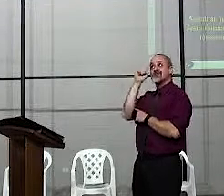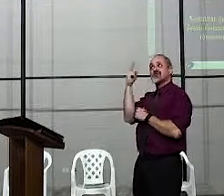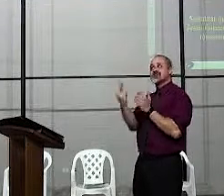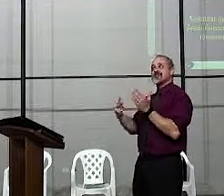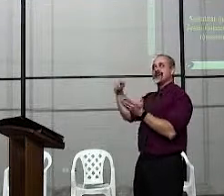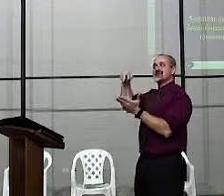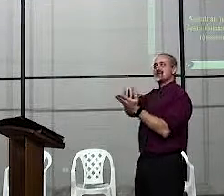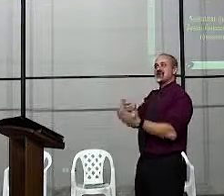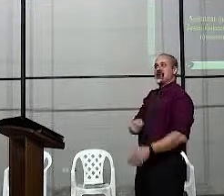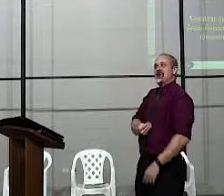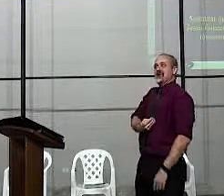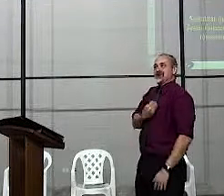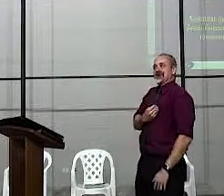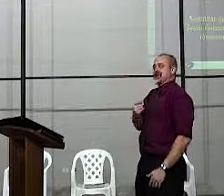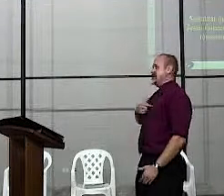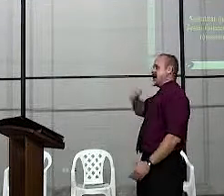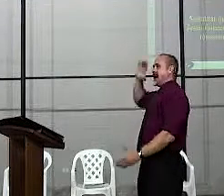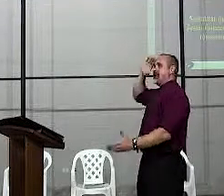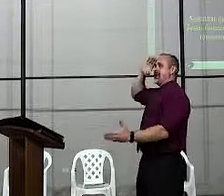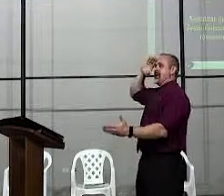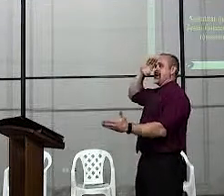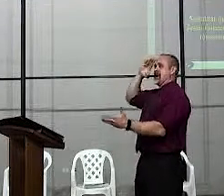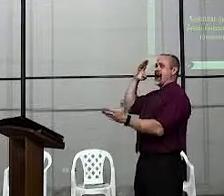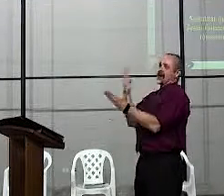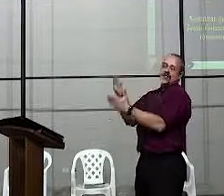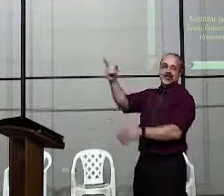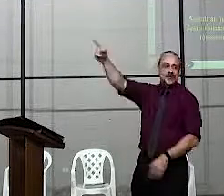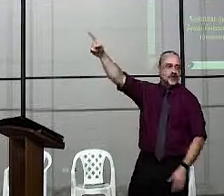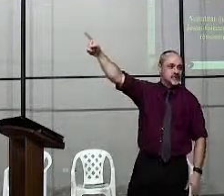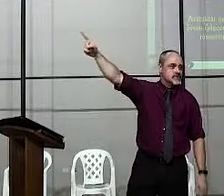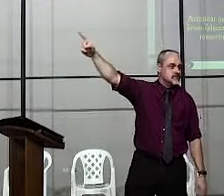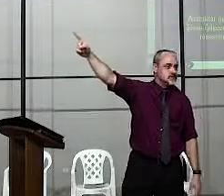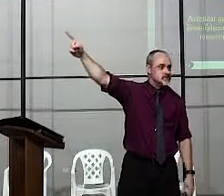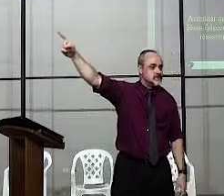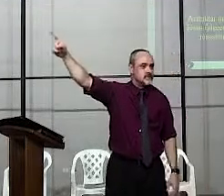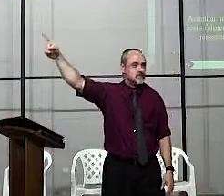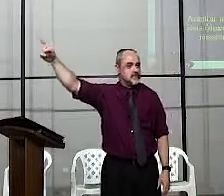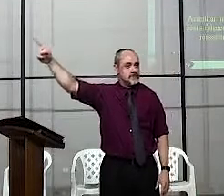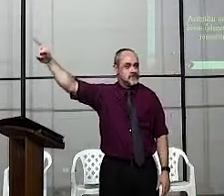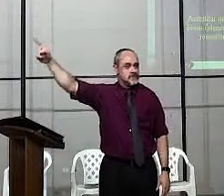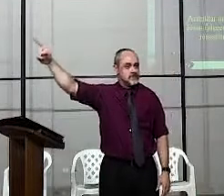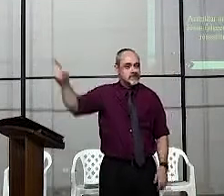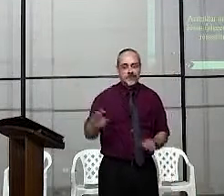sepultado 3 dias e ressuscitou vivo. Eu acredito.